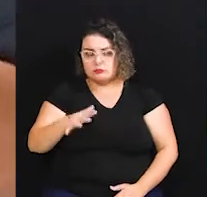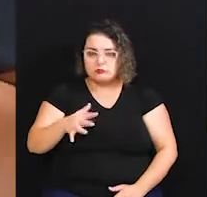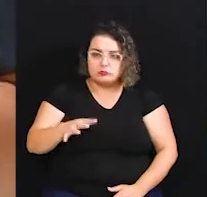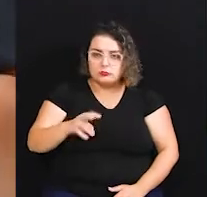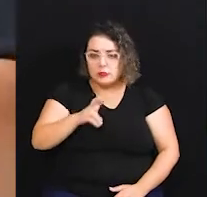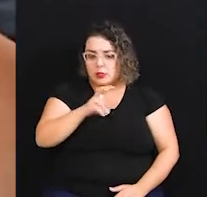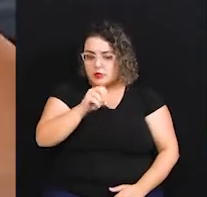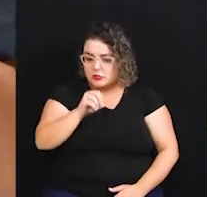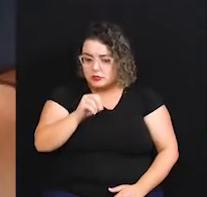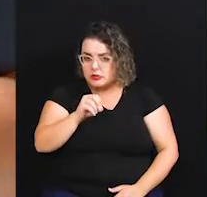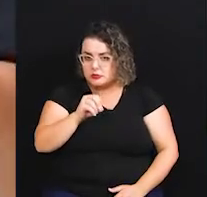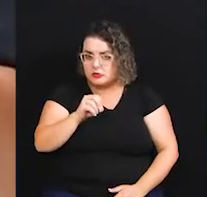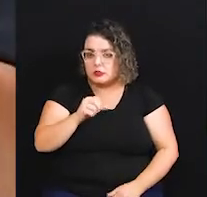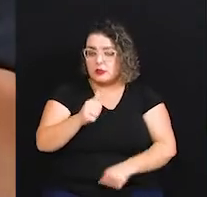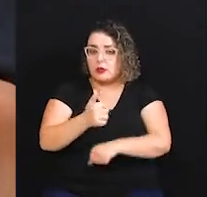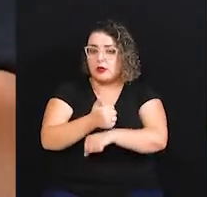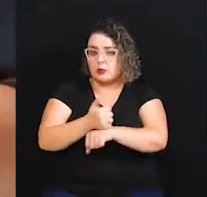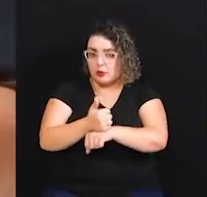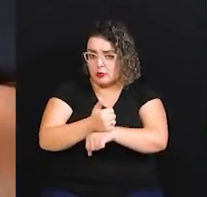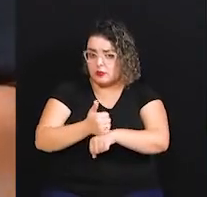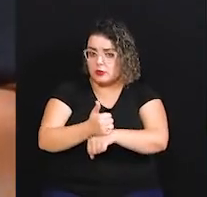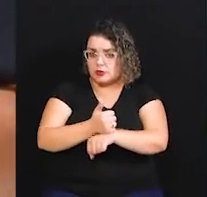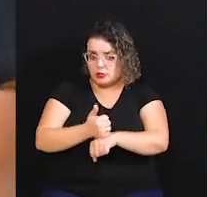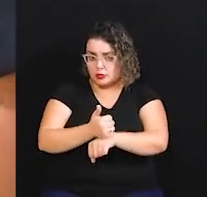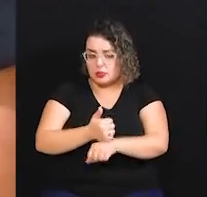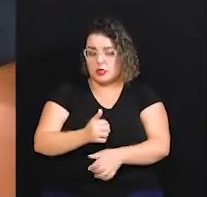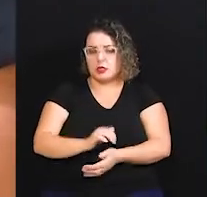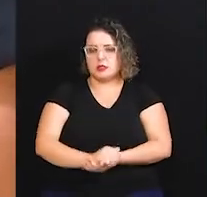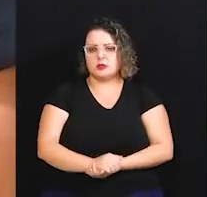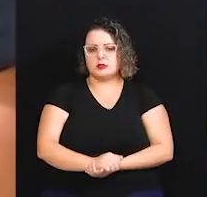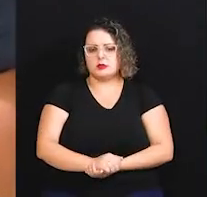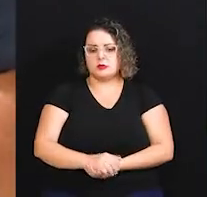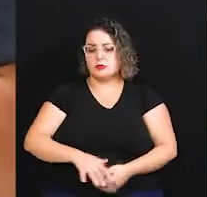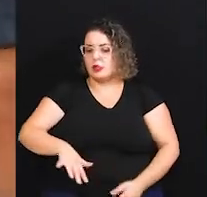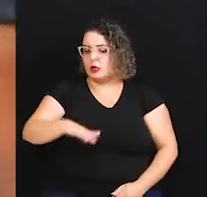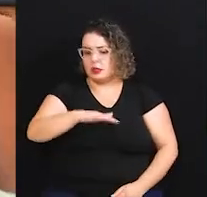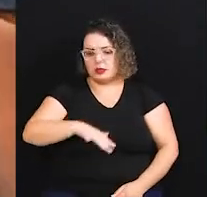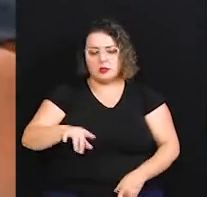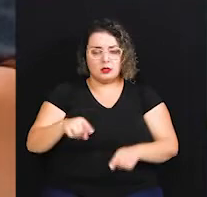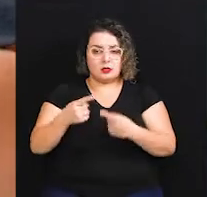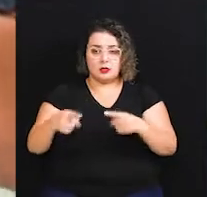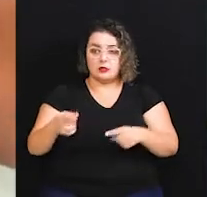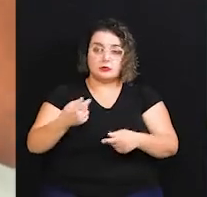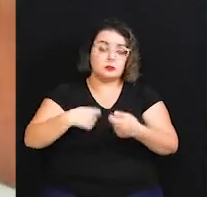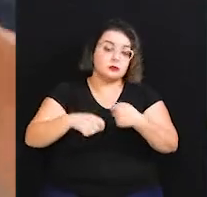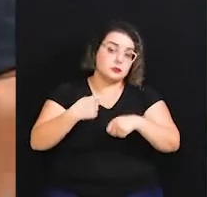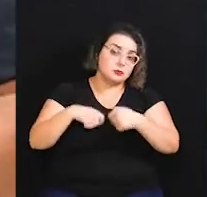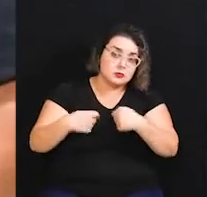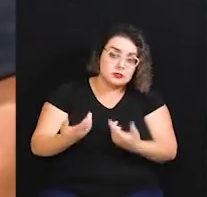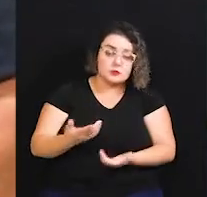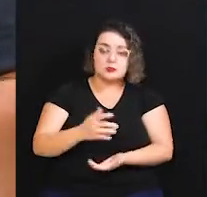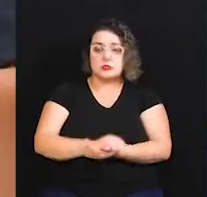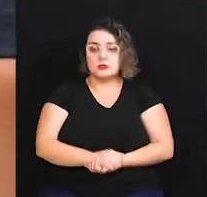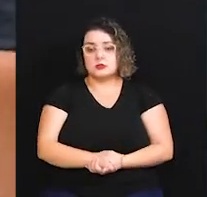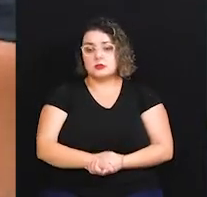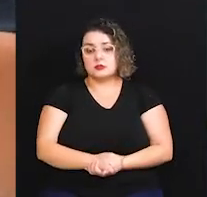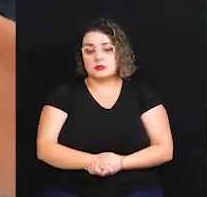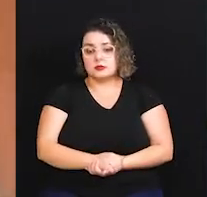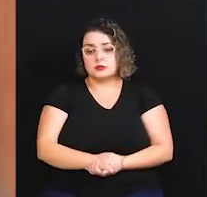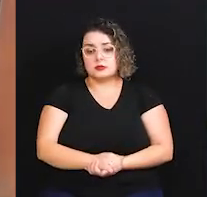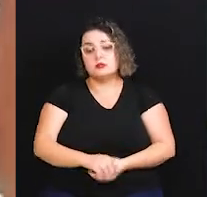tem em média de 50 profissionais, né, da área da música, da área administrativa,